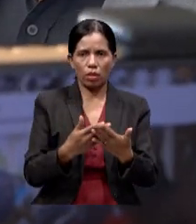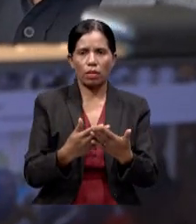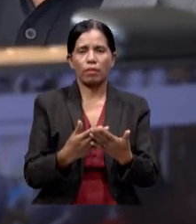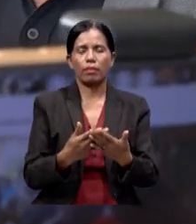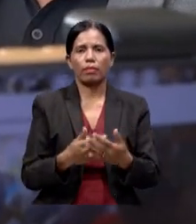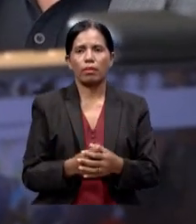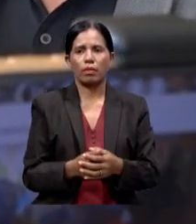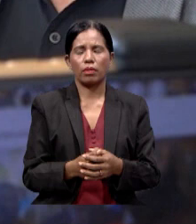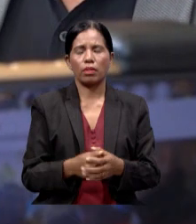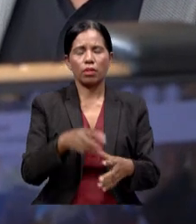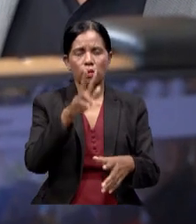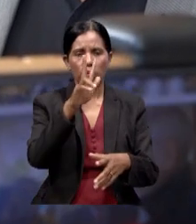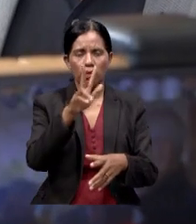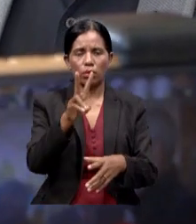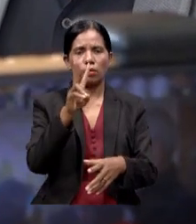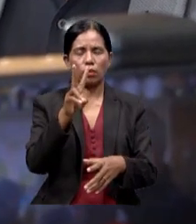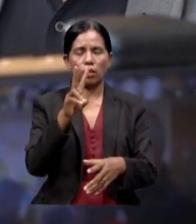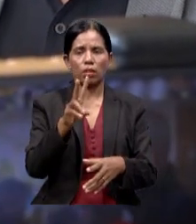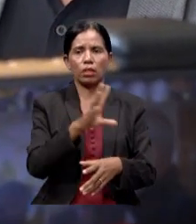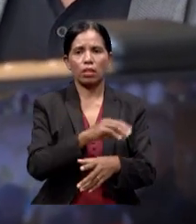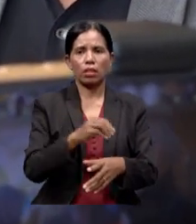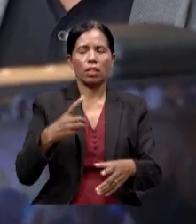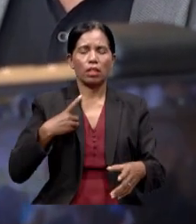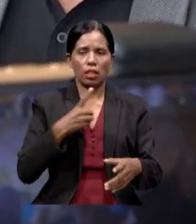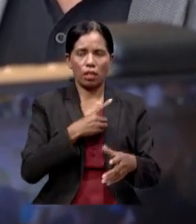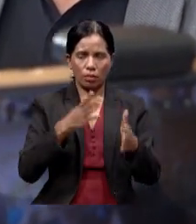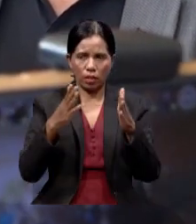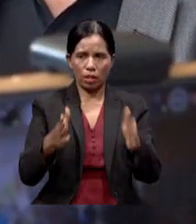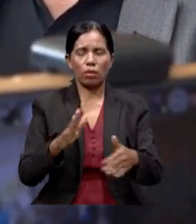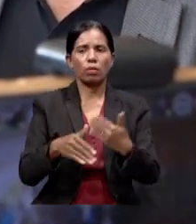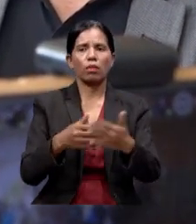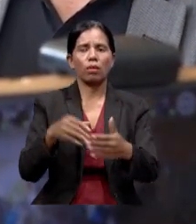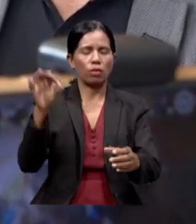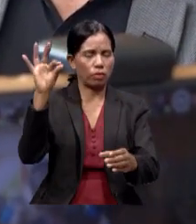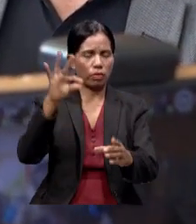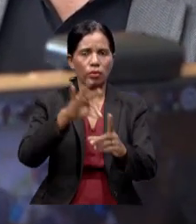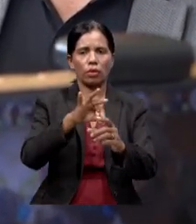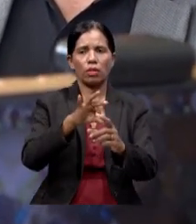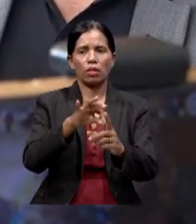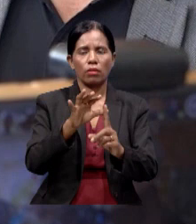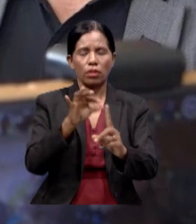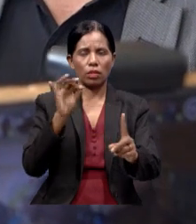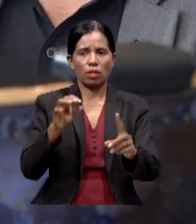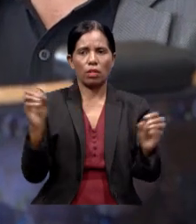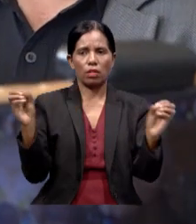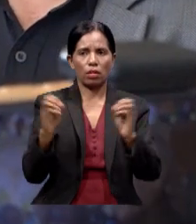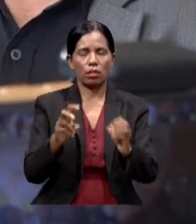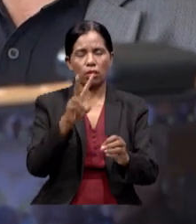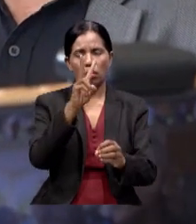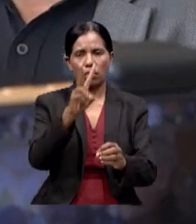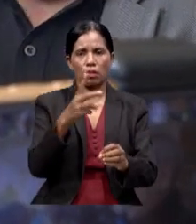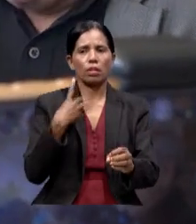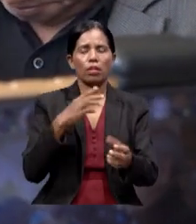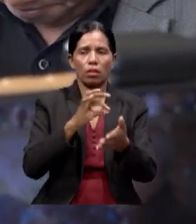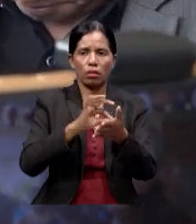maioria, dois terços, deputados presentes, mas votação, ne, la os maioria, dois terços, e ta conta